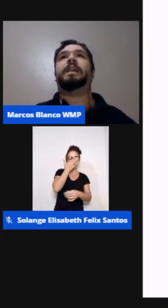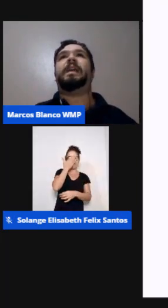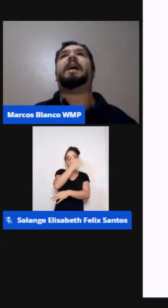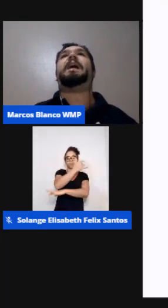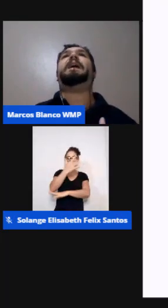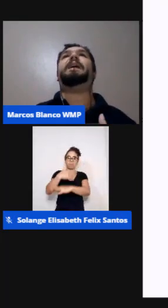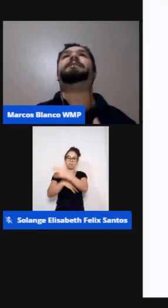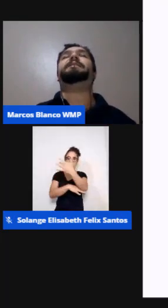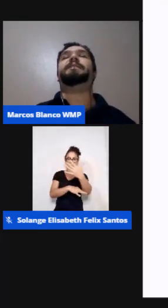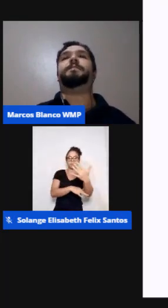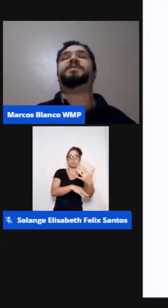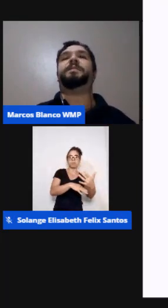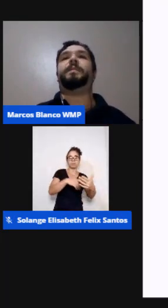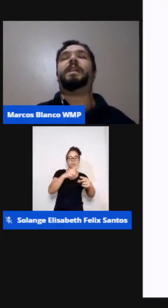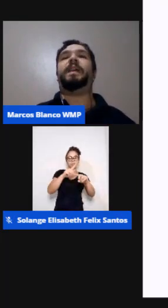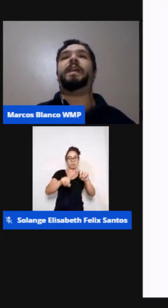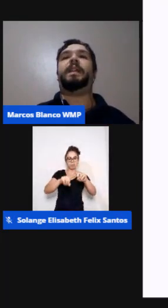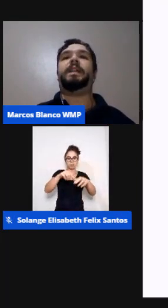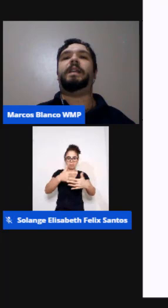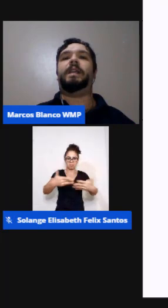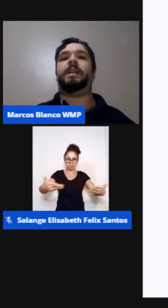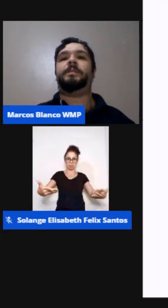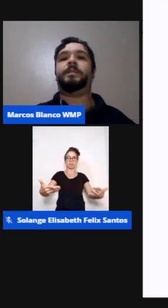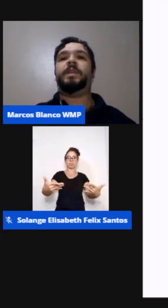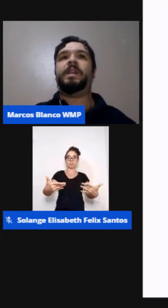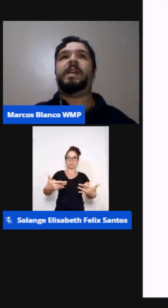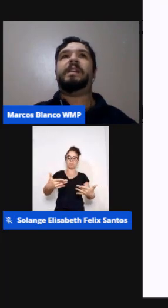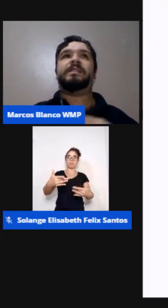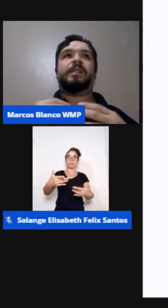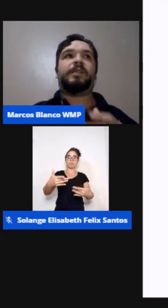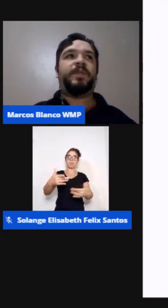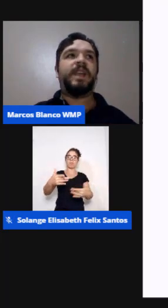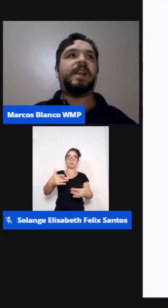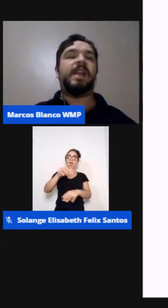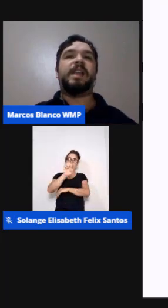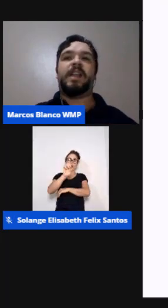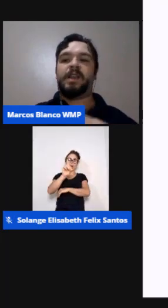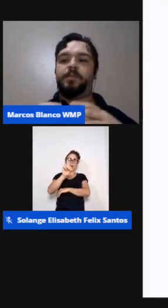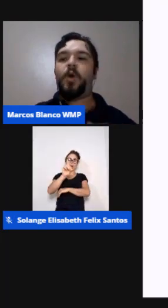discussão, a Aedes aegypti, ele